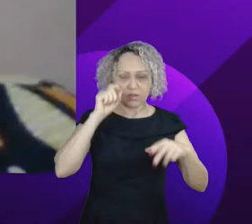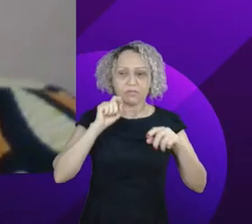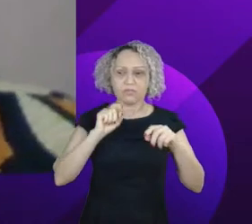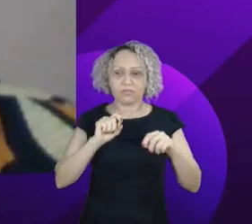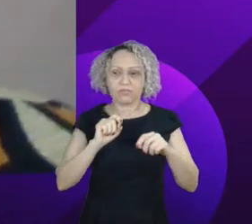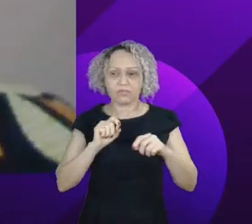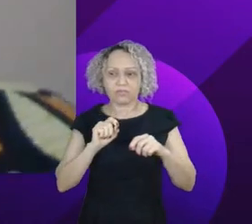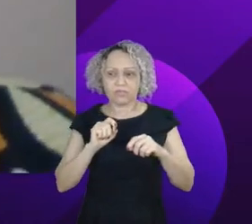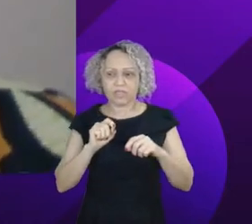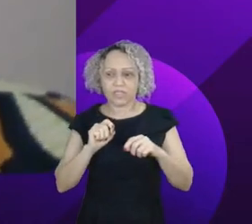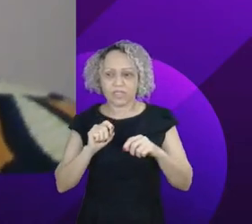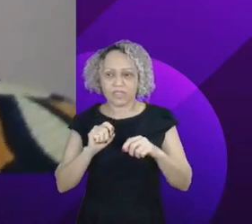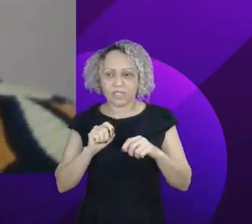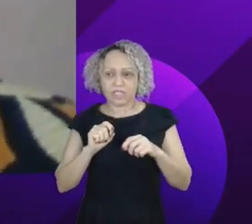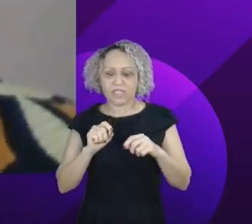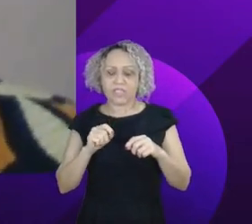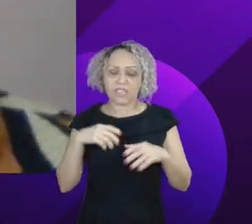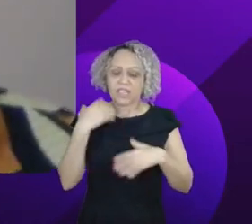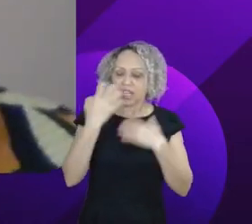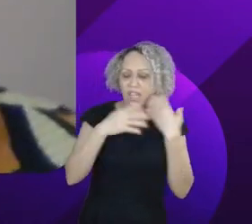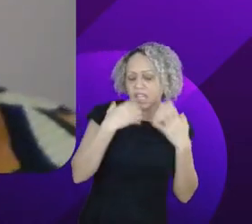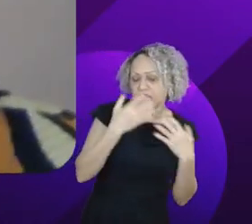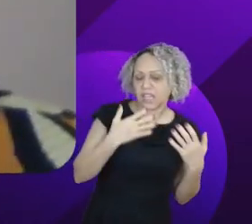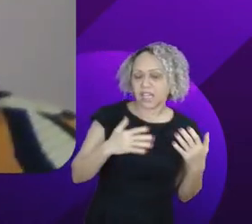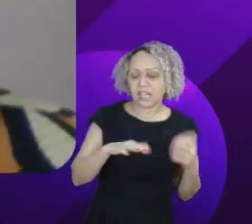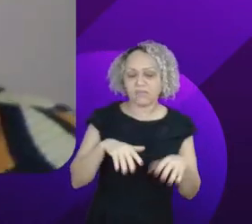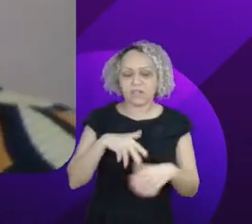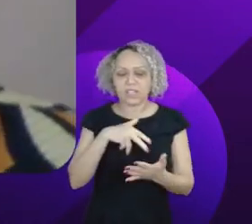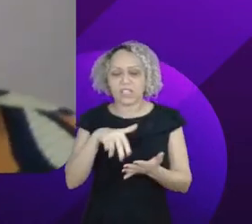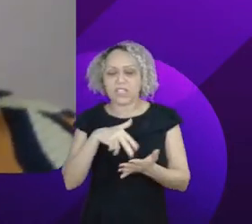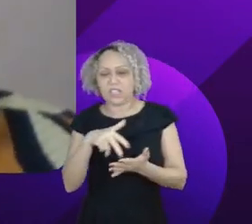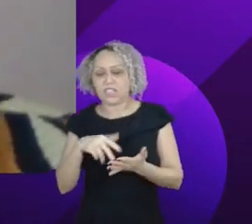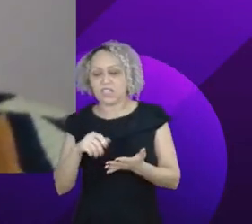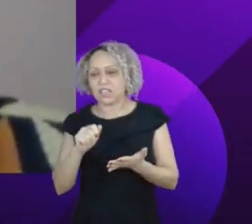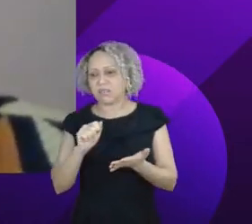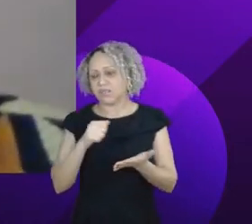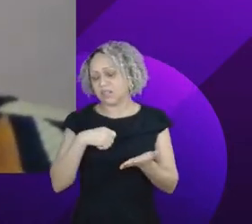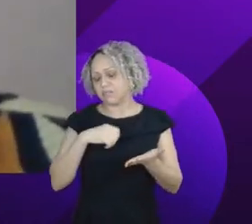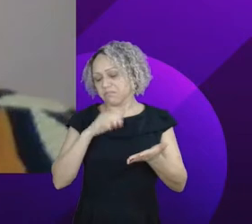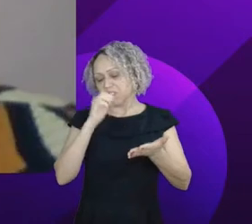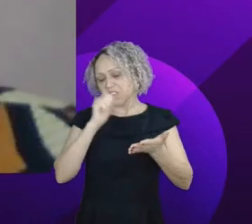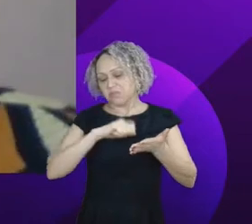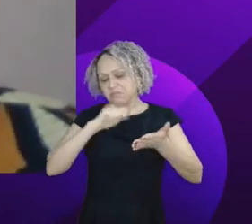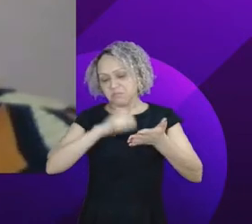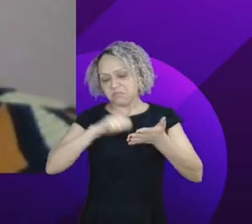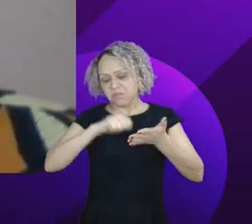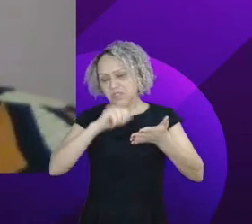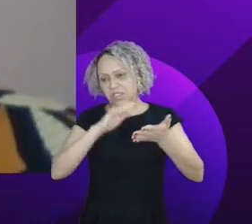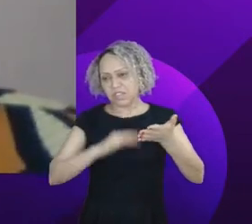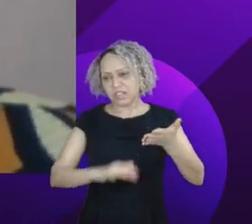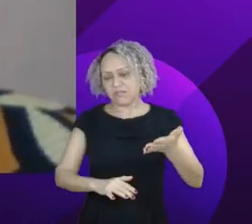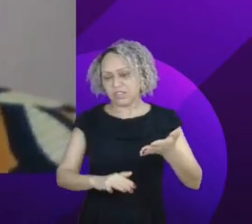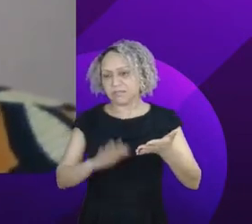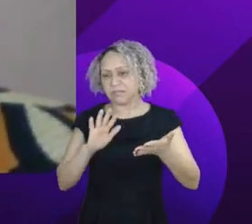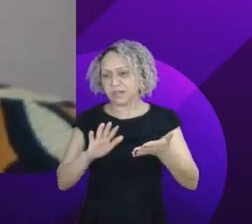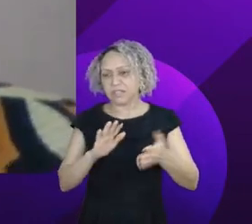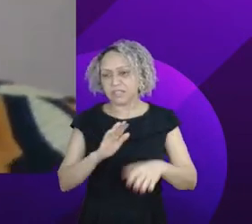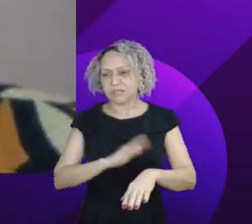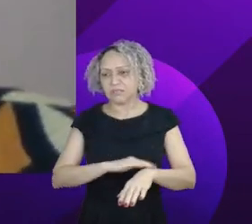quem fazia, quem cantava, quem dançava, quem escrevia, estava muito bacana. Mas no momento em que